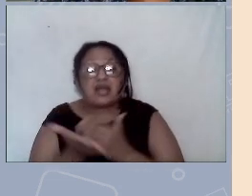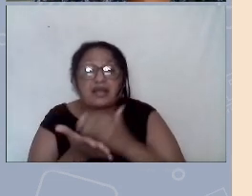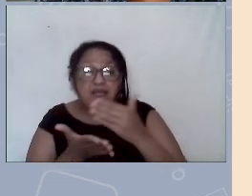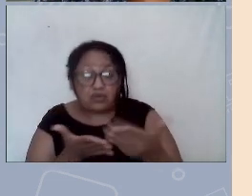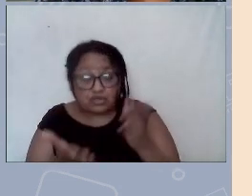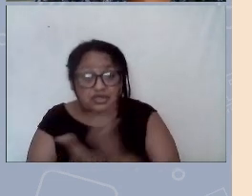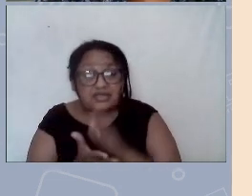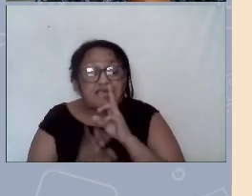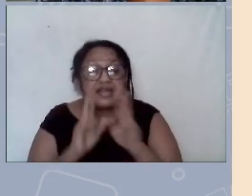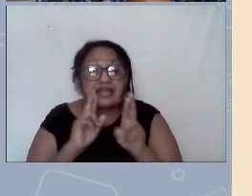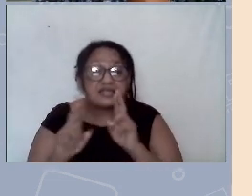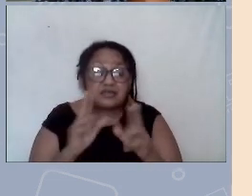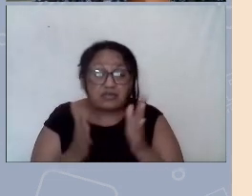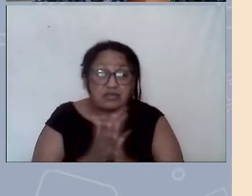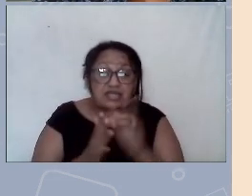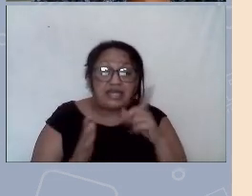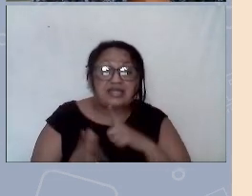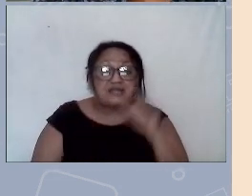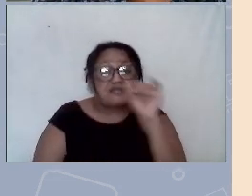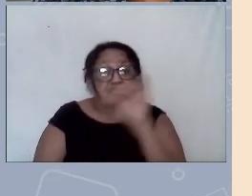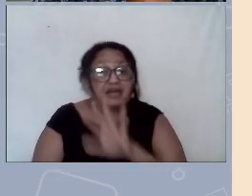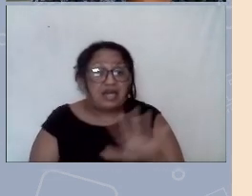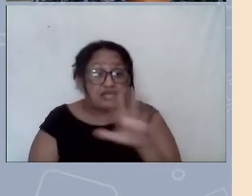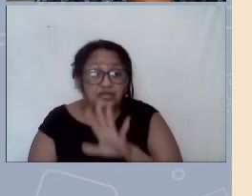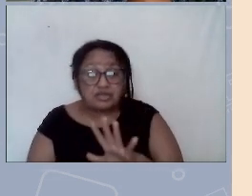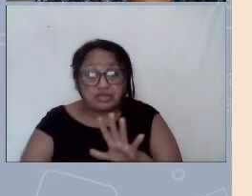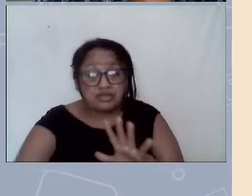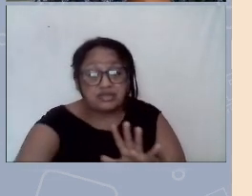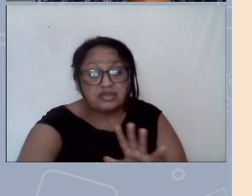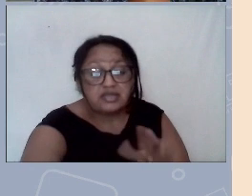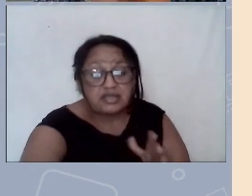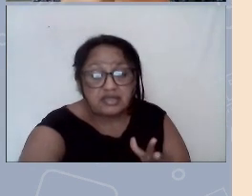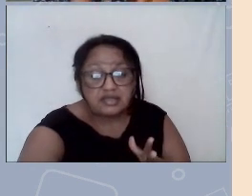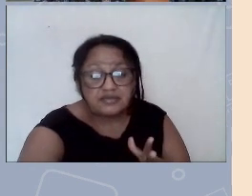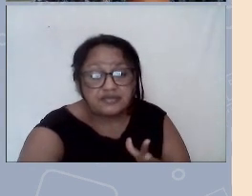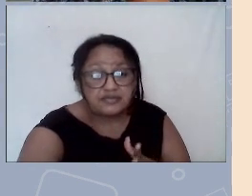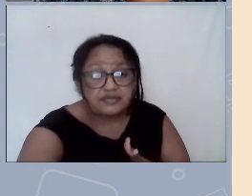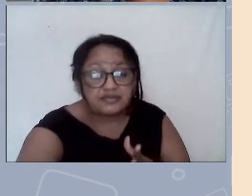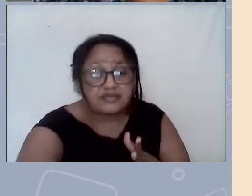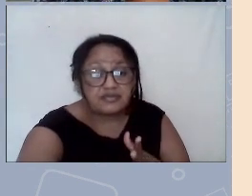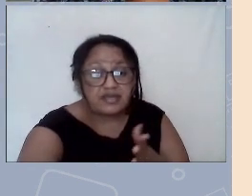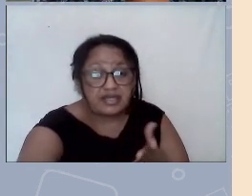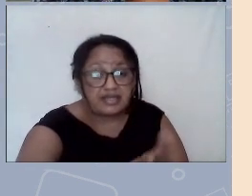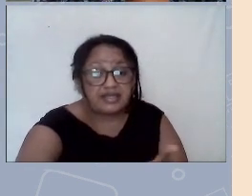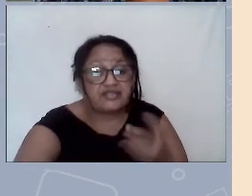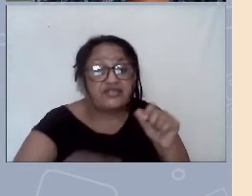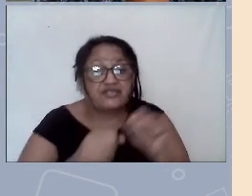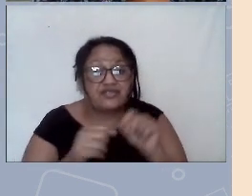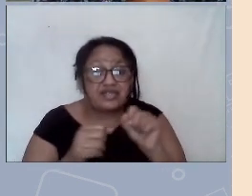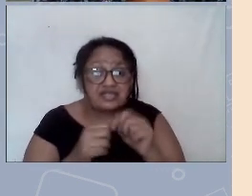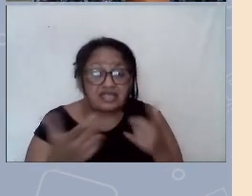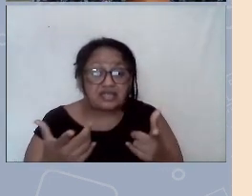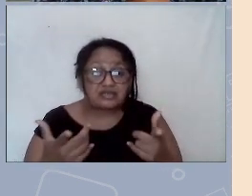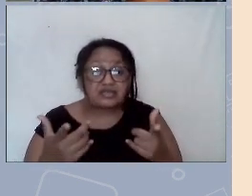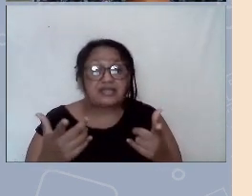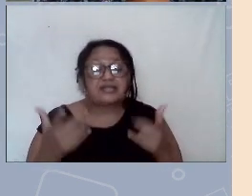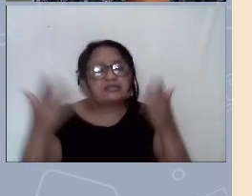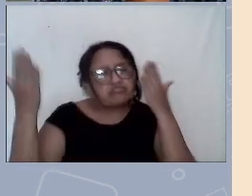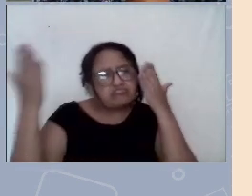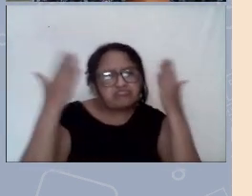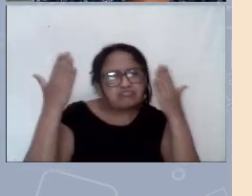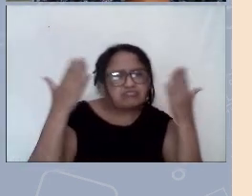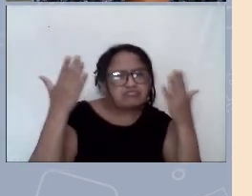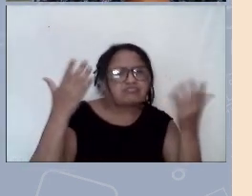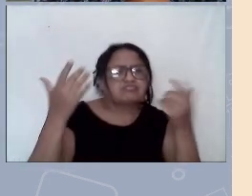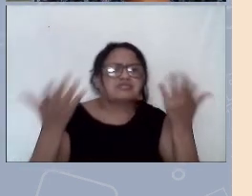e aí tem a imagem de um terapeuta né fazendo terapia e um jovem e ele diz assim minha